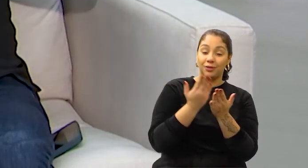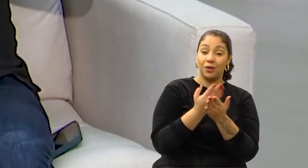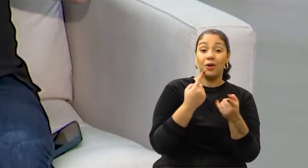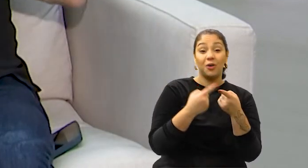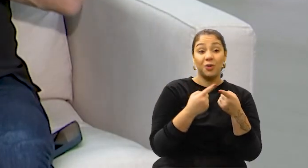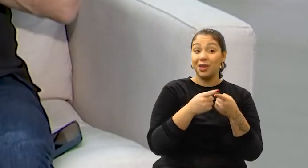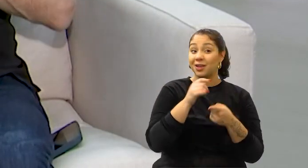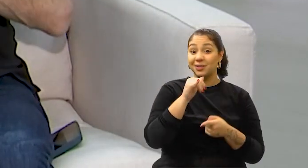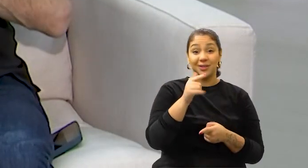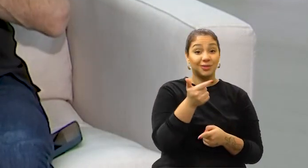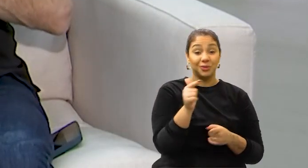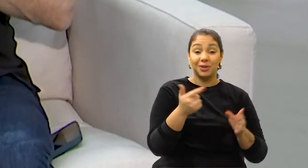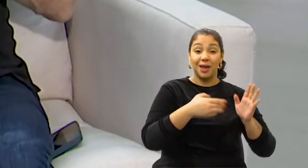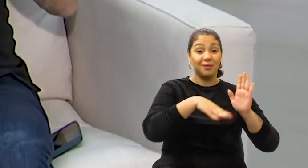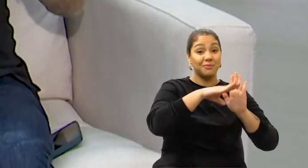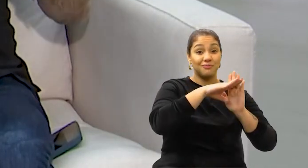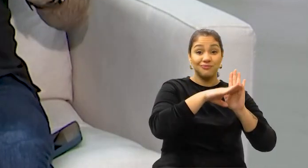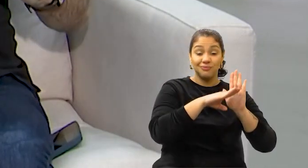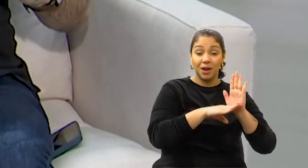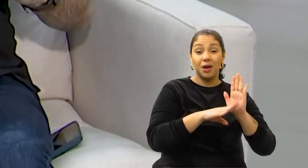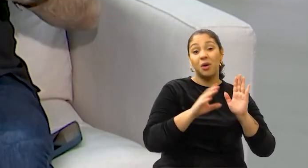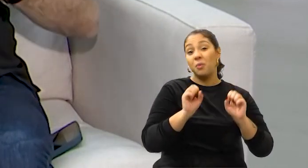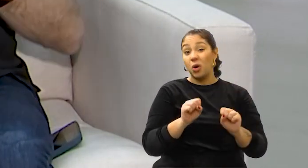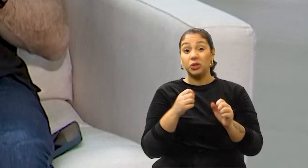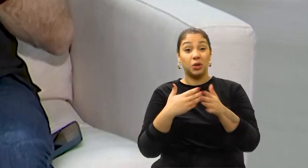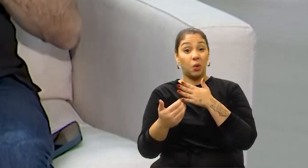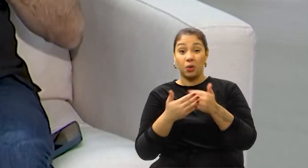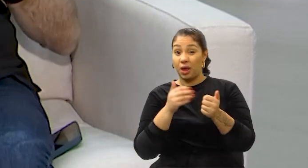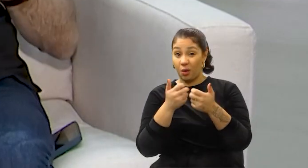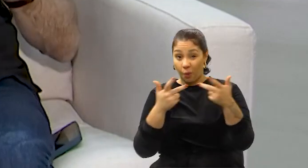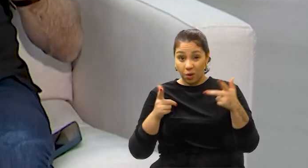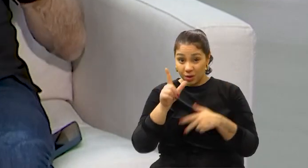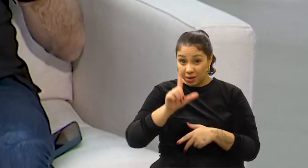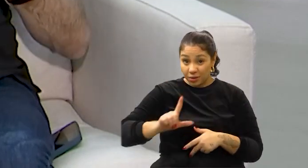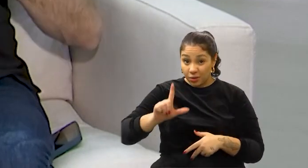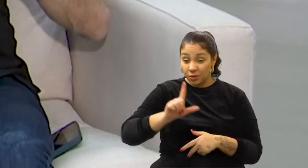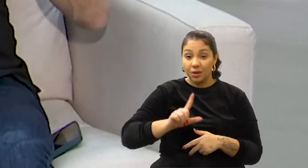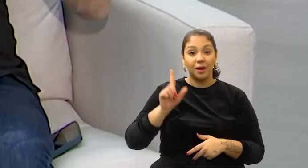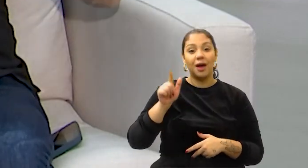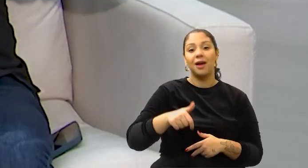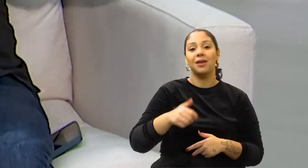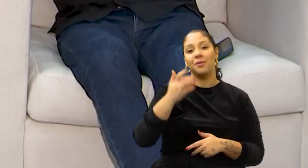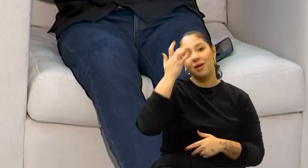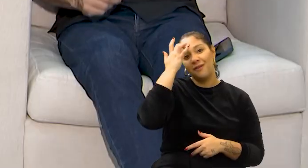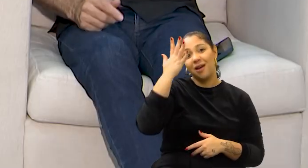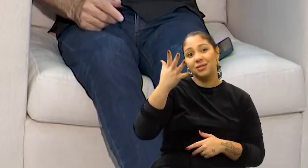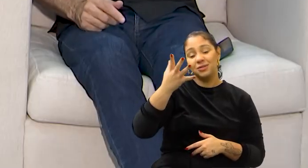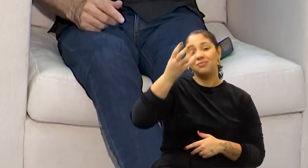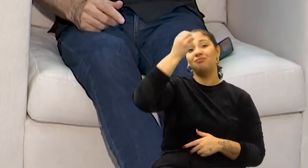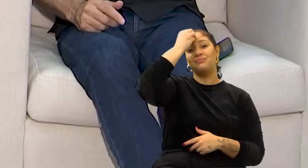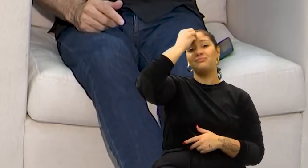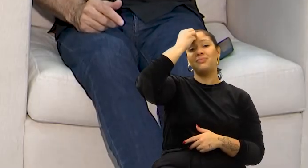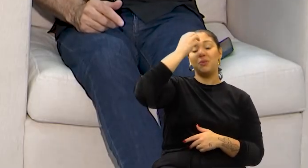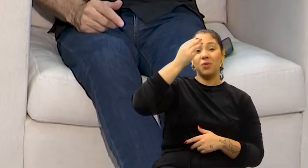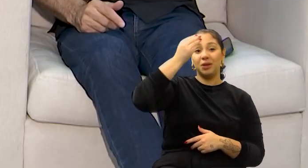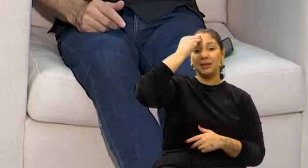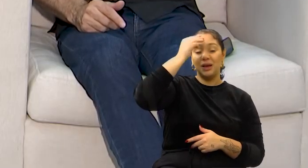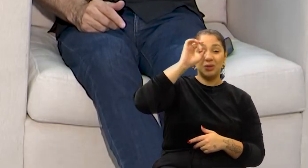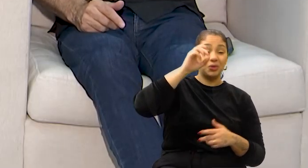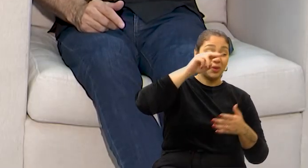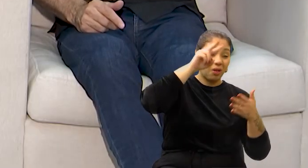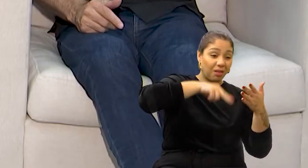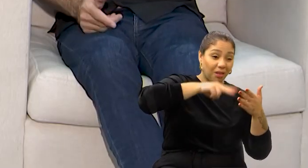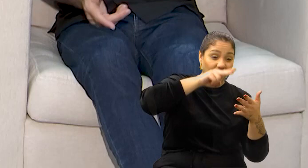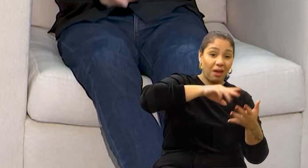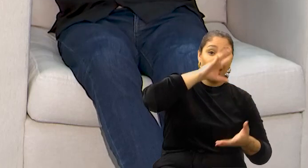que pode cair qualquer coisa sobre literatura então aí favorece o que a memorização a leitura do resumo